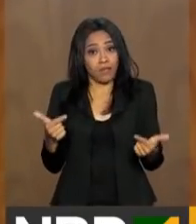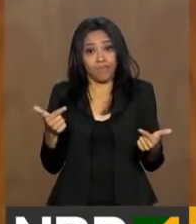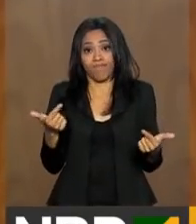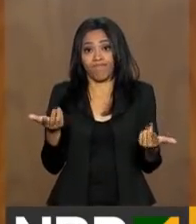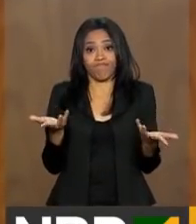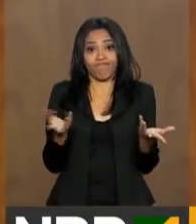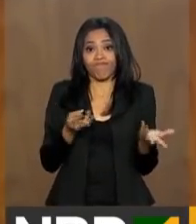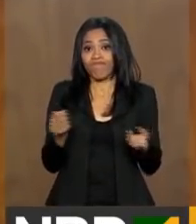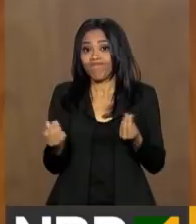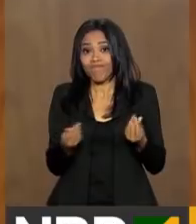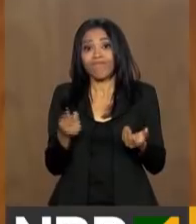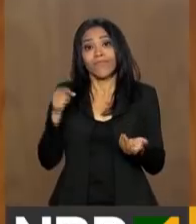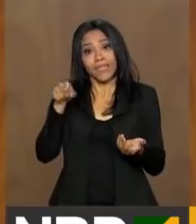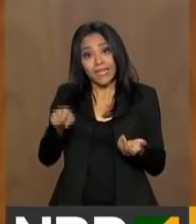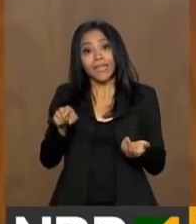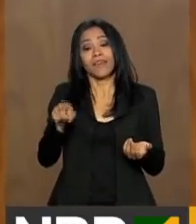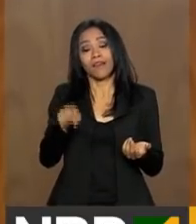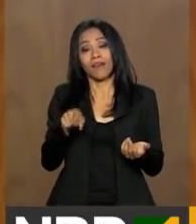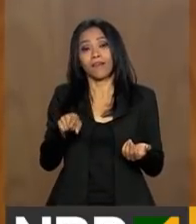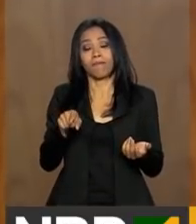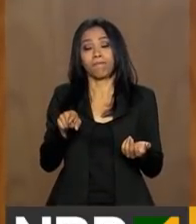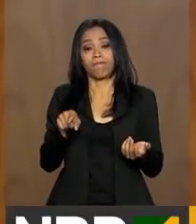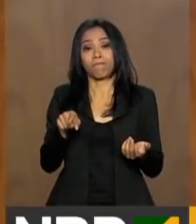região que não seja para um regime